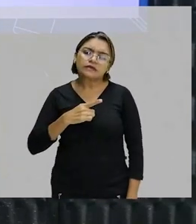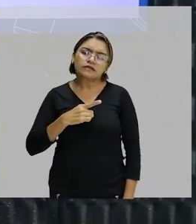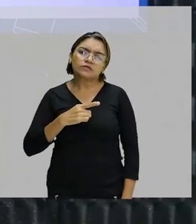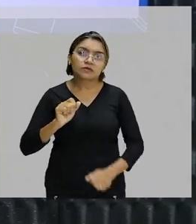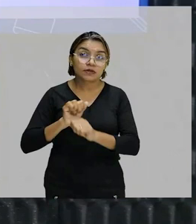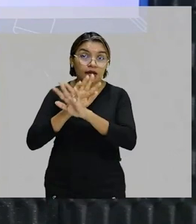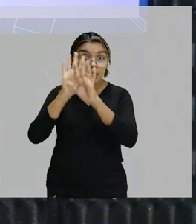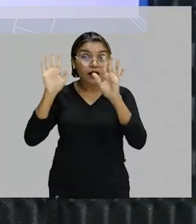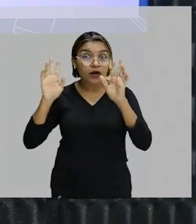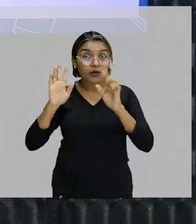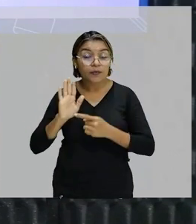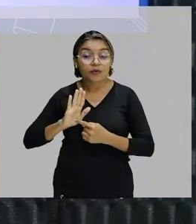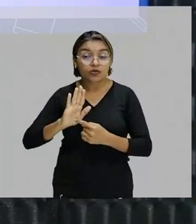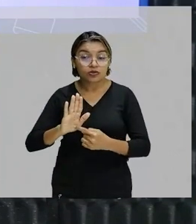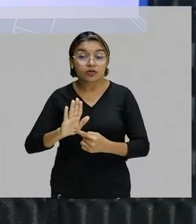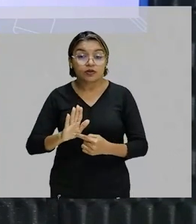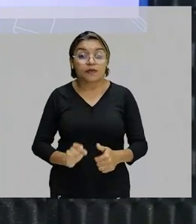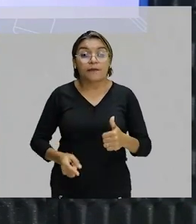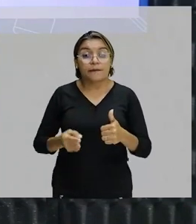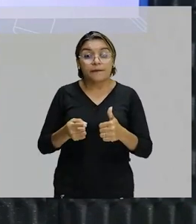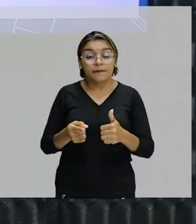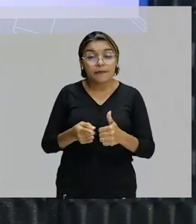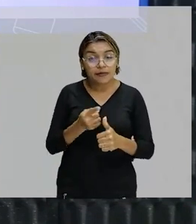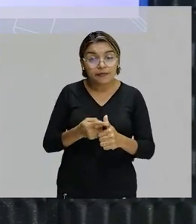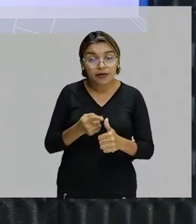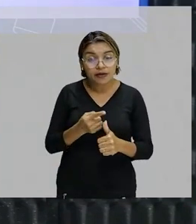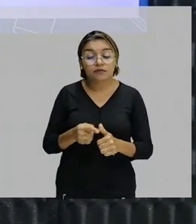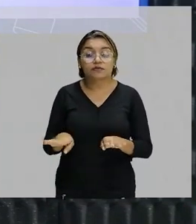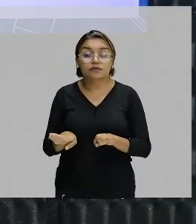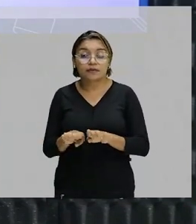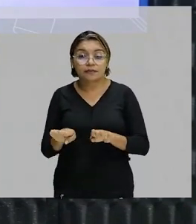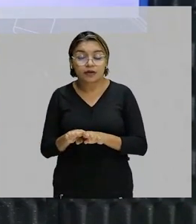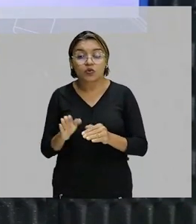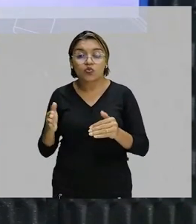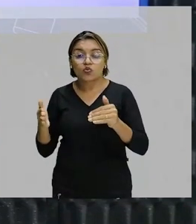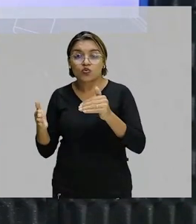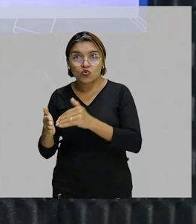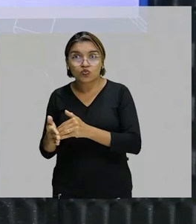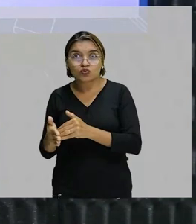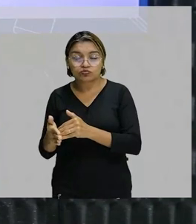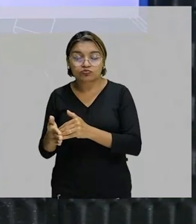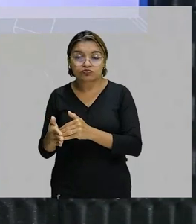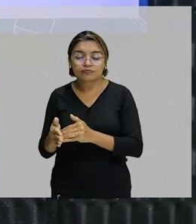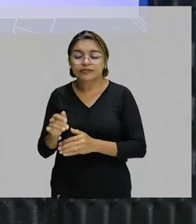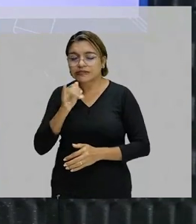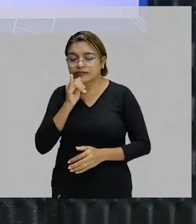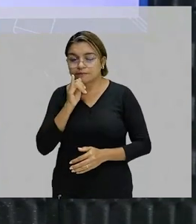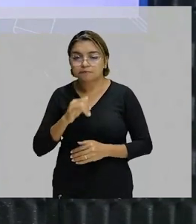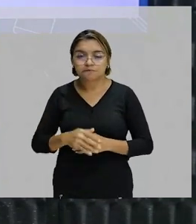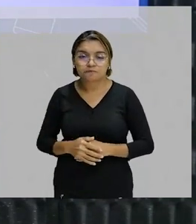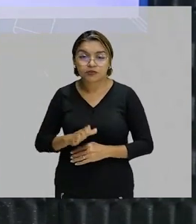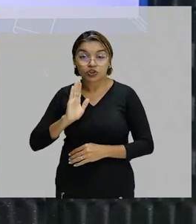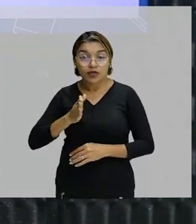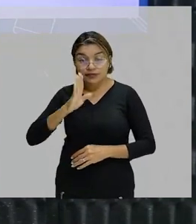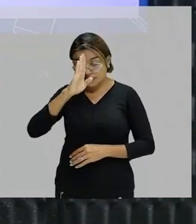claramente identificados tanto o primeiro quanto o último termos então eu não vou precisar identificar aqui eu já vou direto né